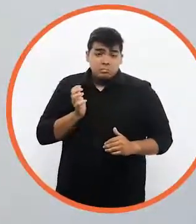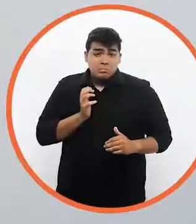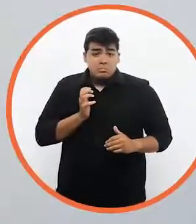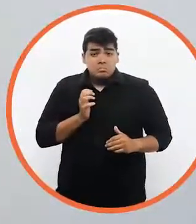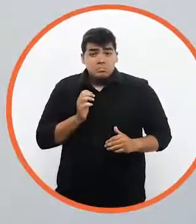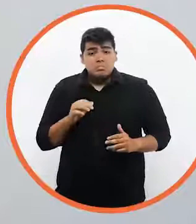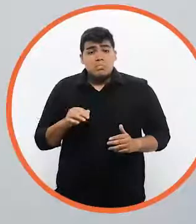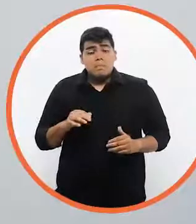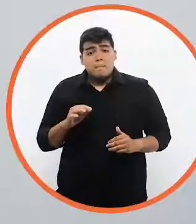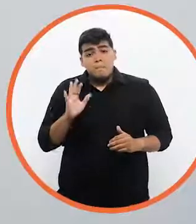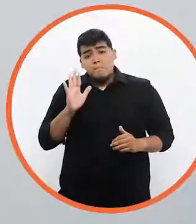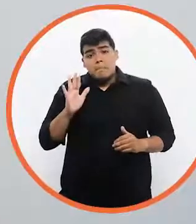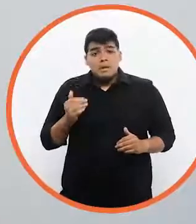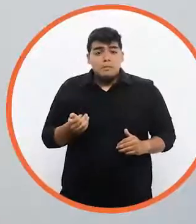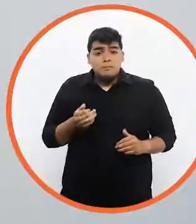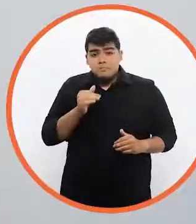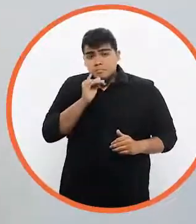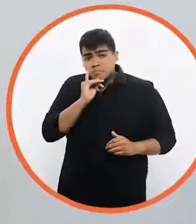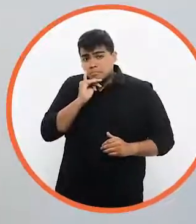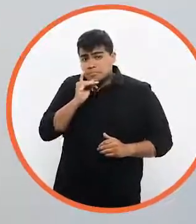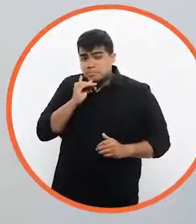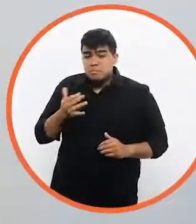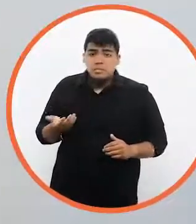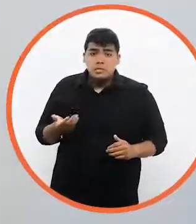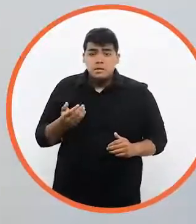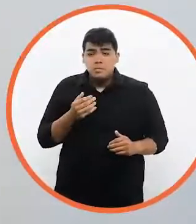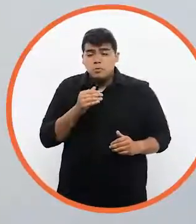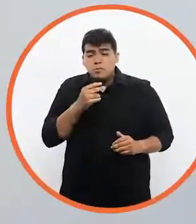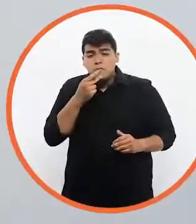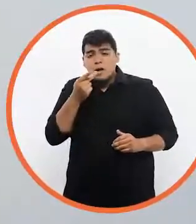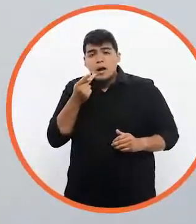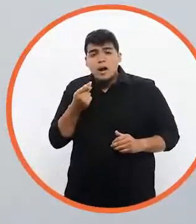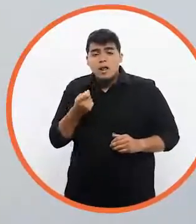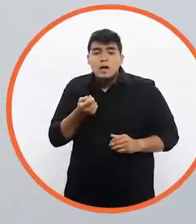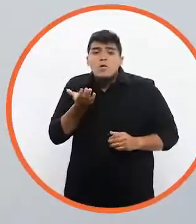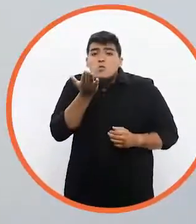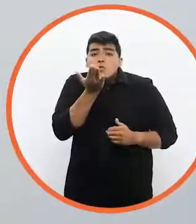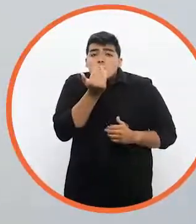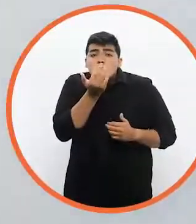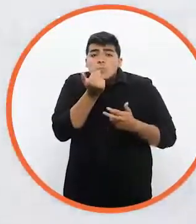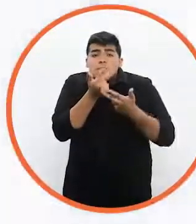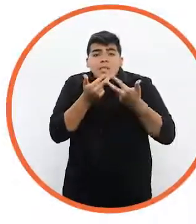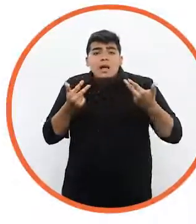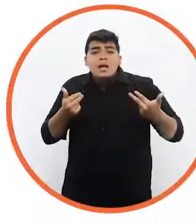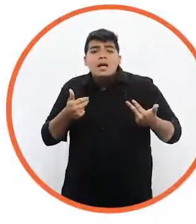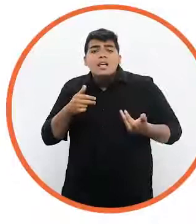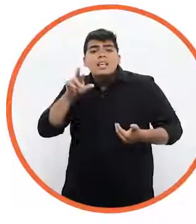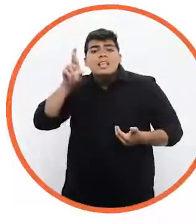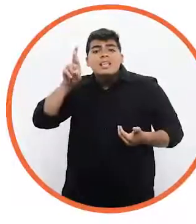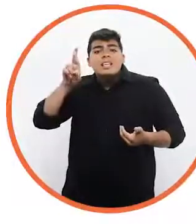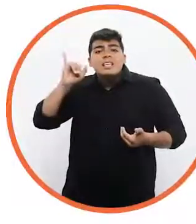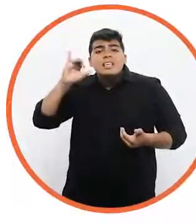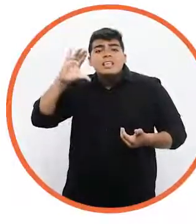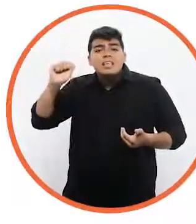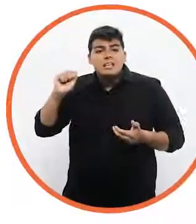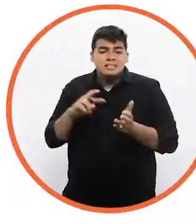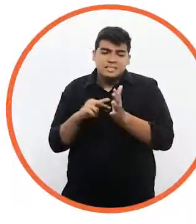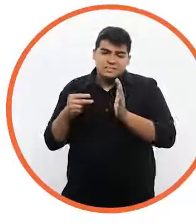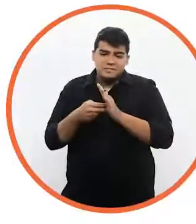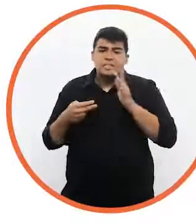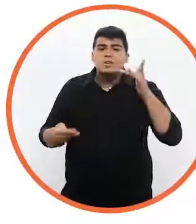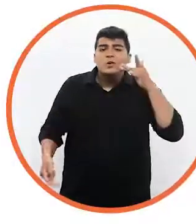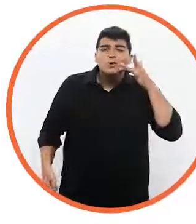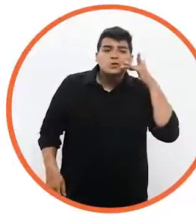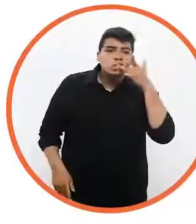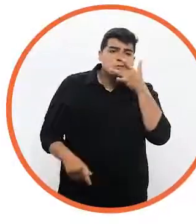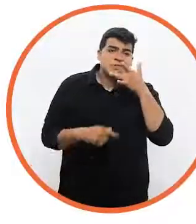se refere a el almuerzo está rico, la comida está muy rica, né? Você está dizendo que ela está muito